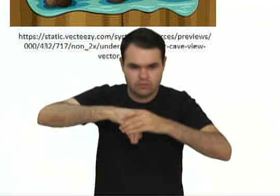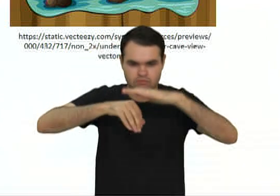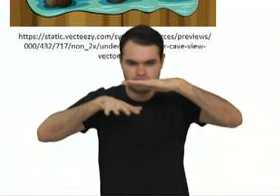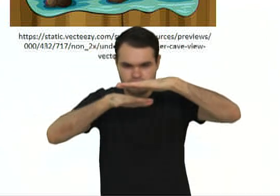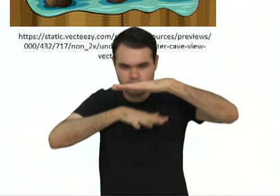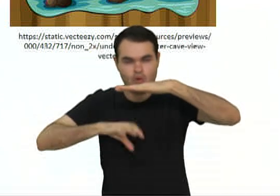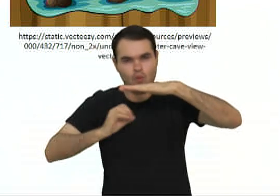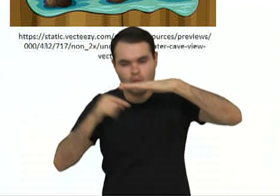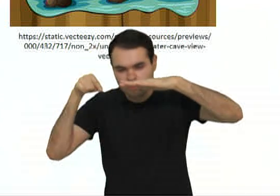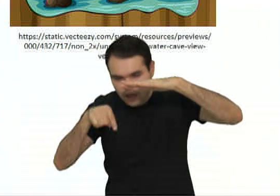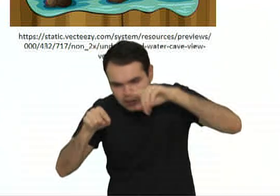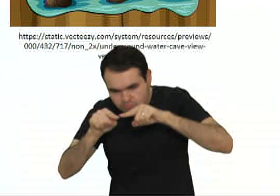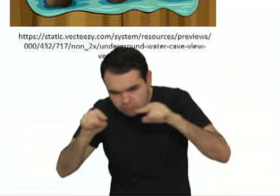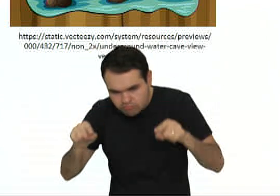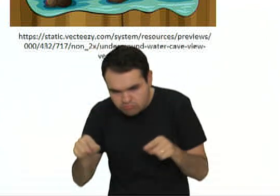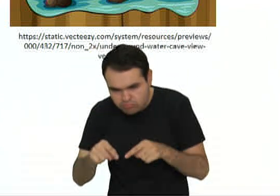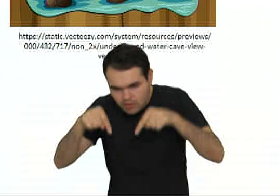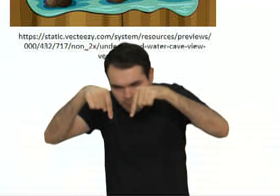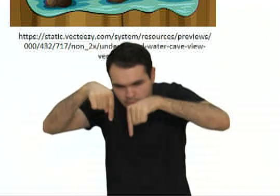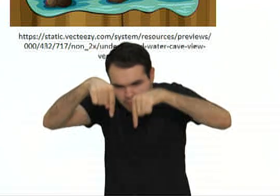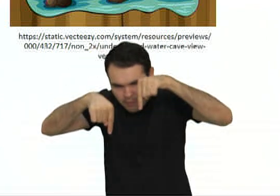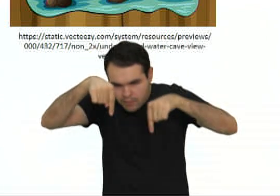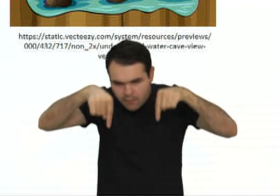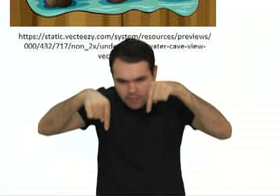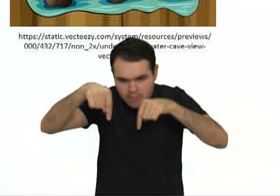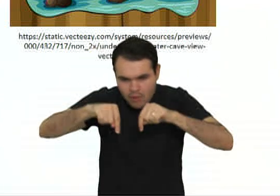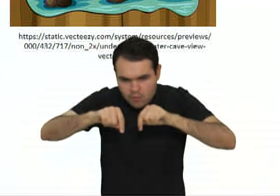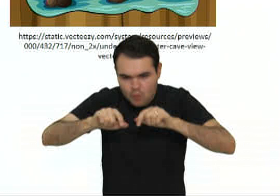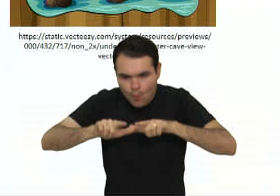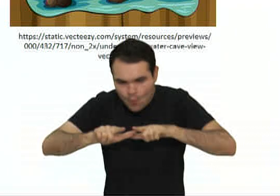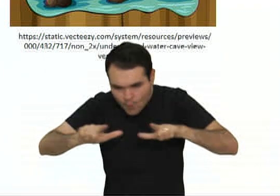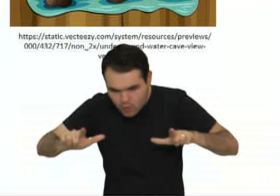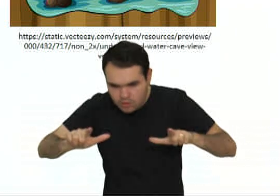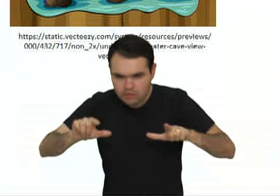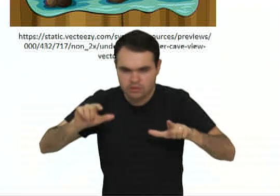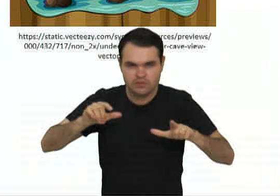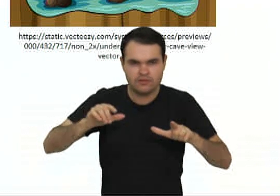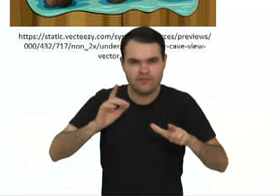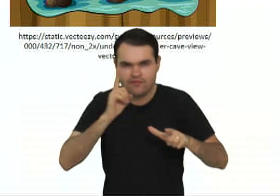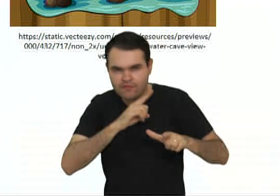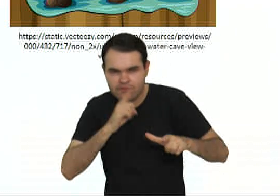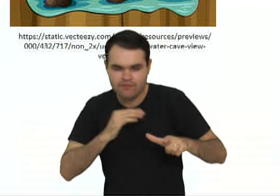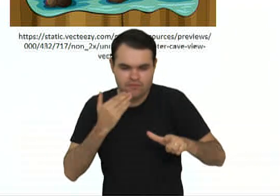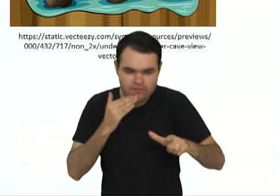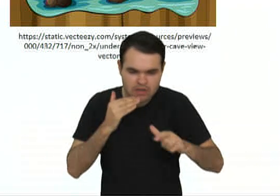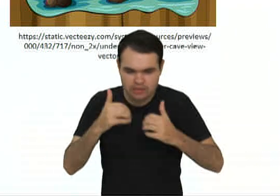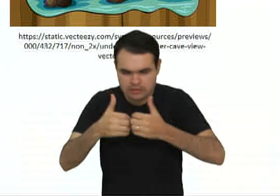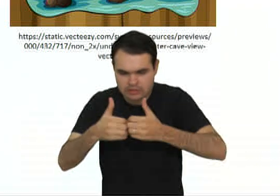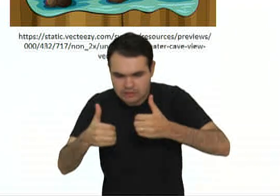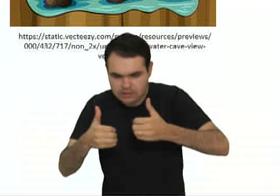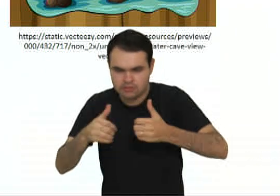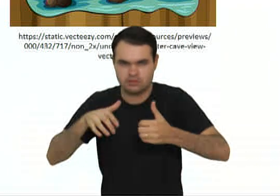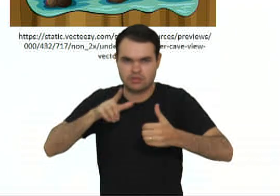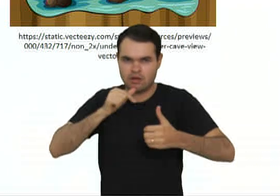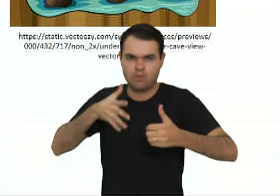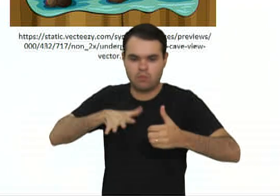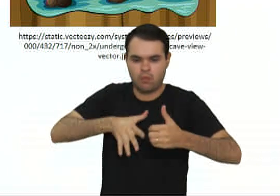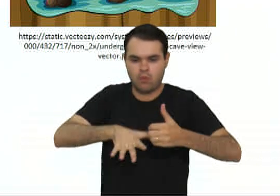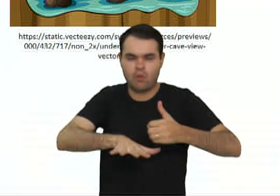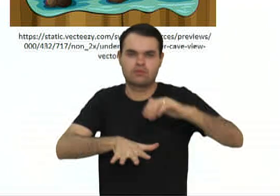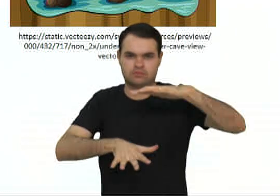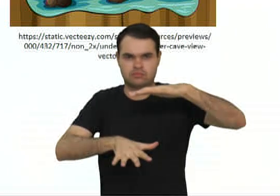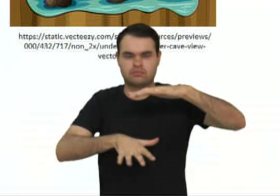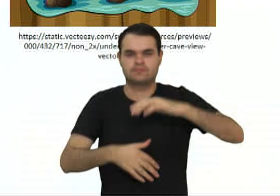vazios intergranulares das rochas sedimentares ou as fraturas, falhas, fissuras das rochas compactas. As